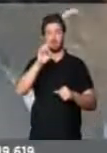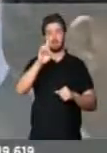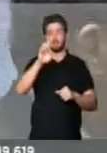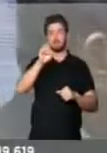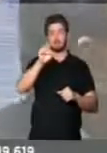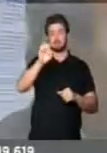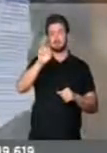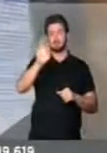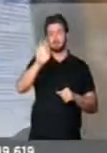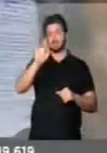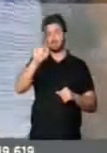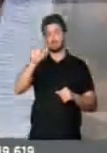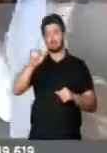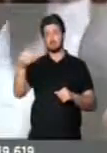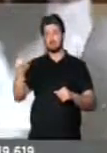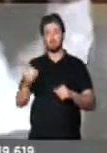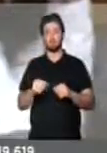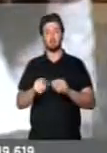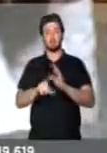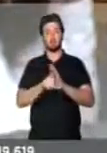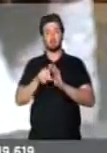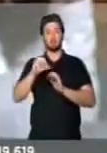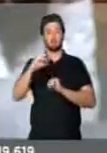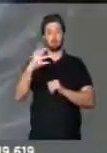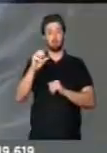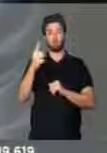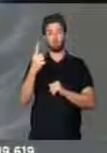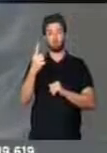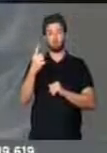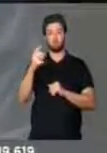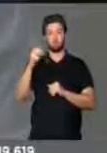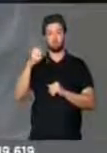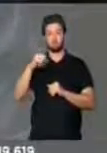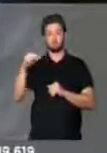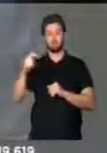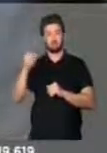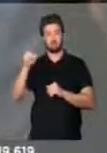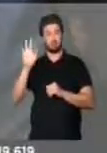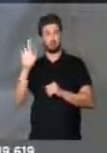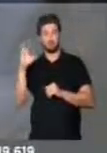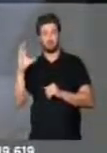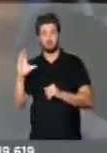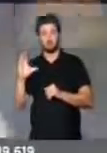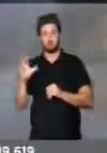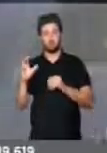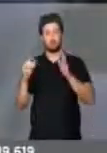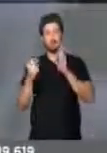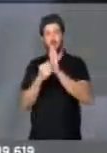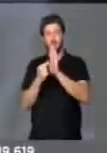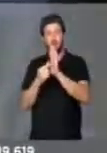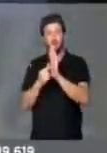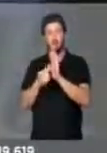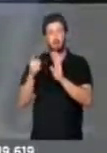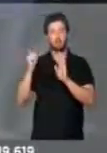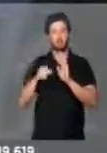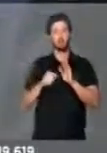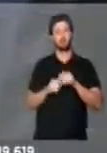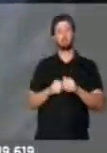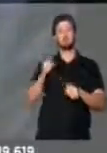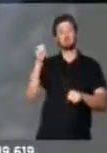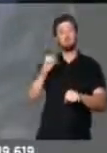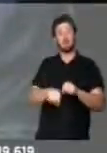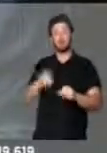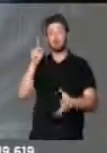Desestatização da Lei 9491 de 97, Fernando Henrique Cardoso. Ou seja, aqui é a